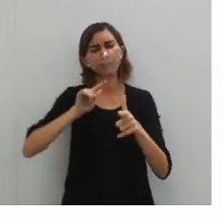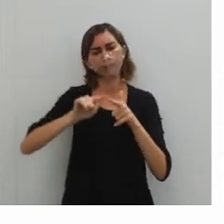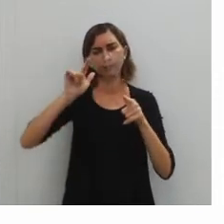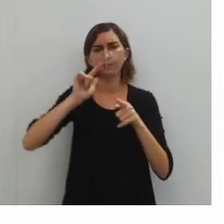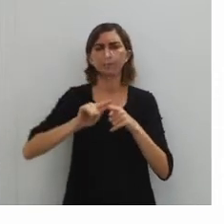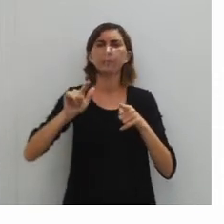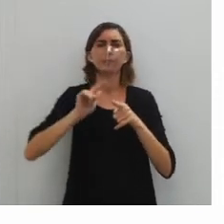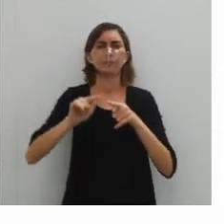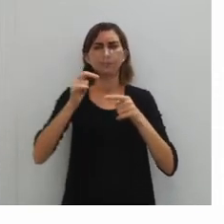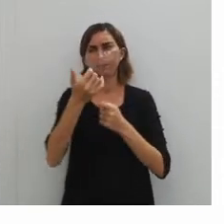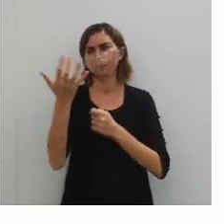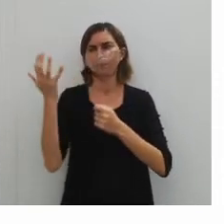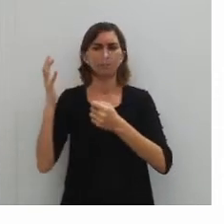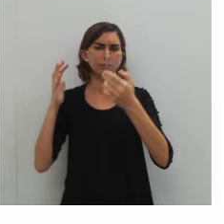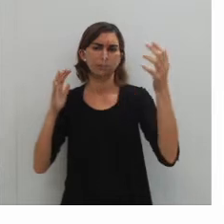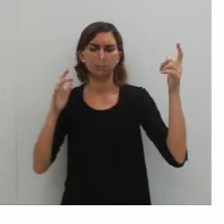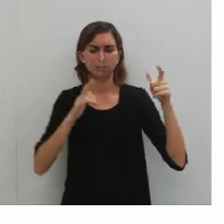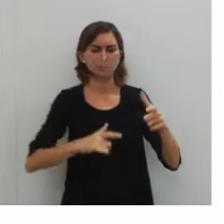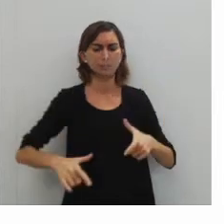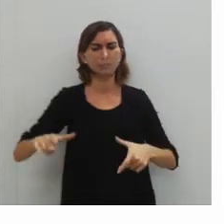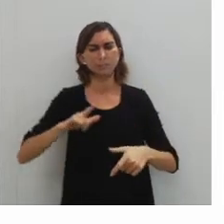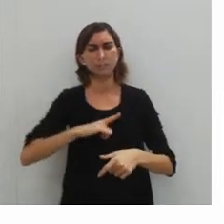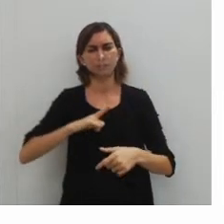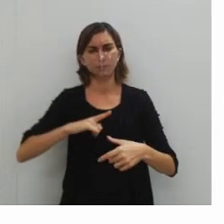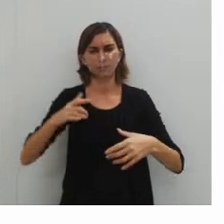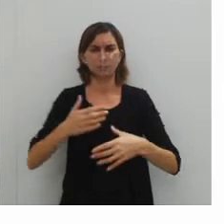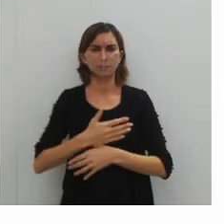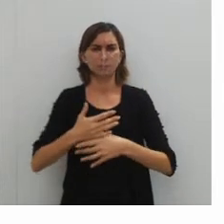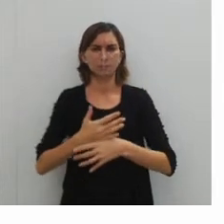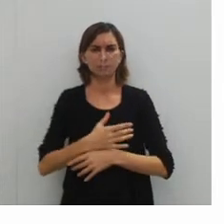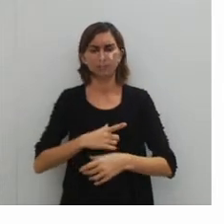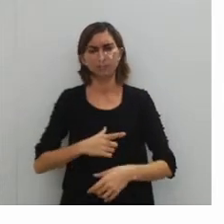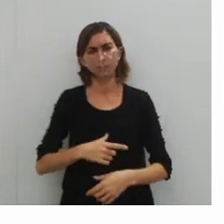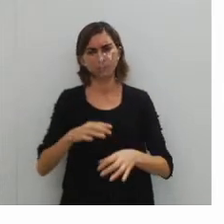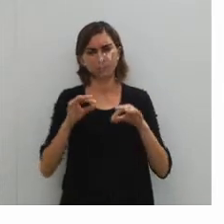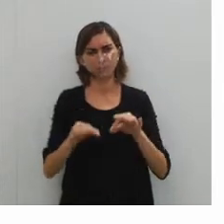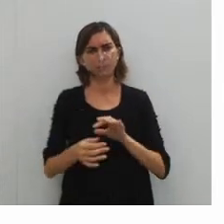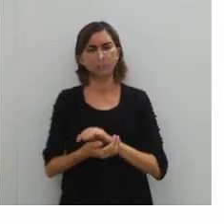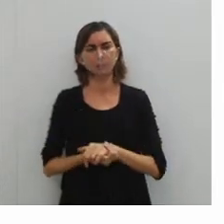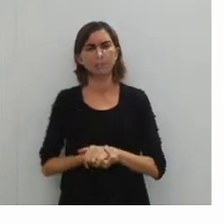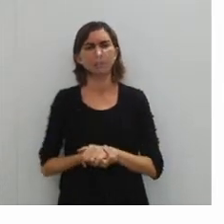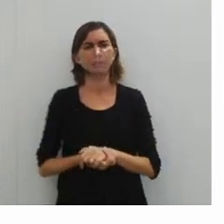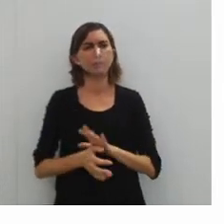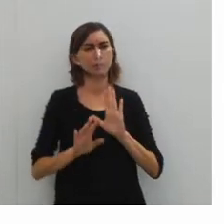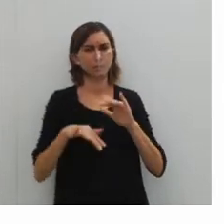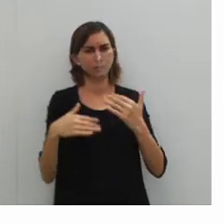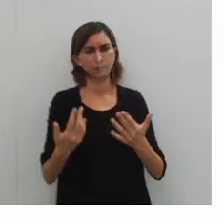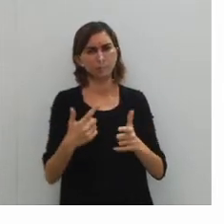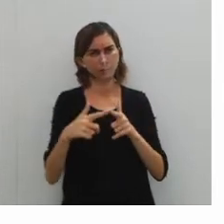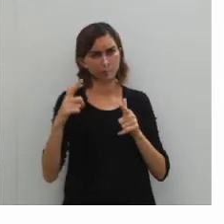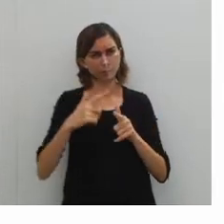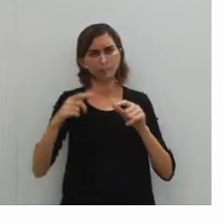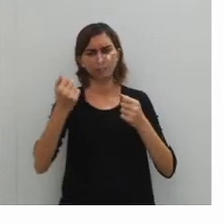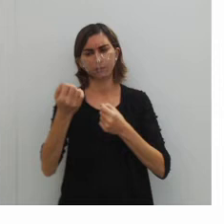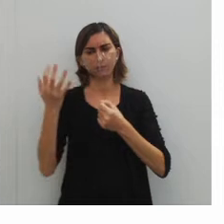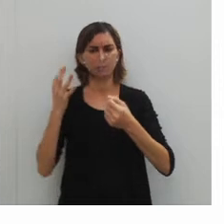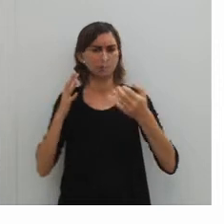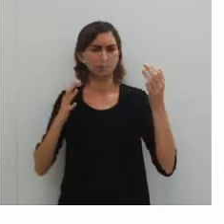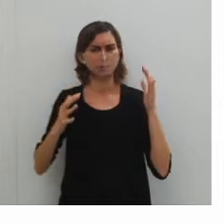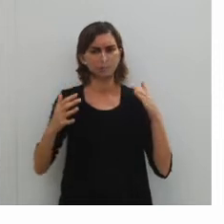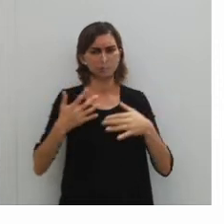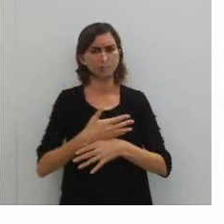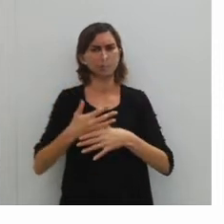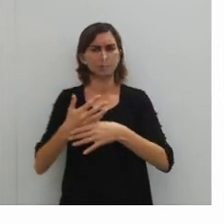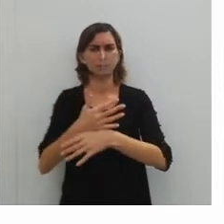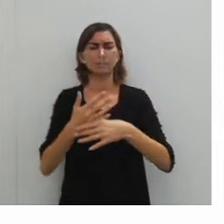problema ambiental que nós temos nas cidades, certo? Então, problemas ambientais